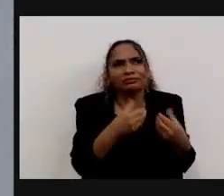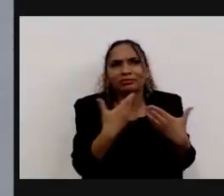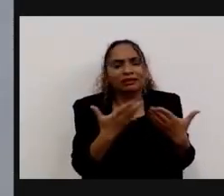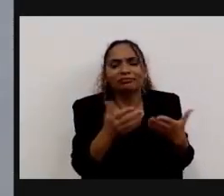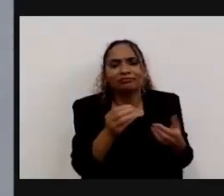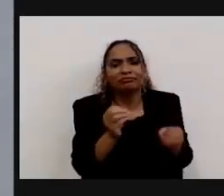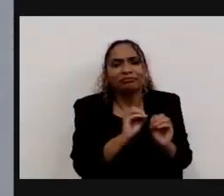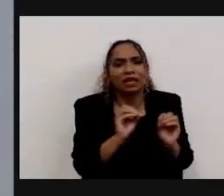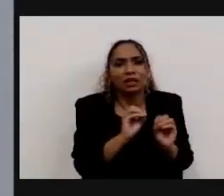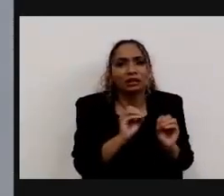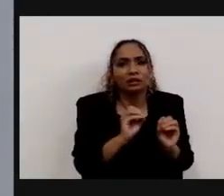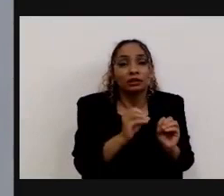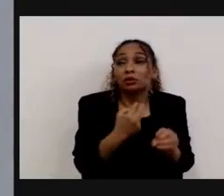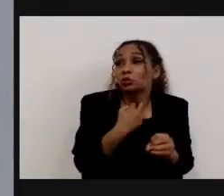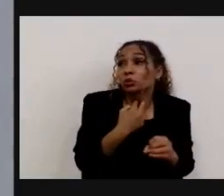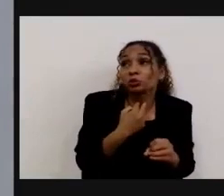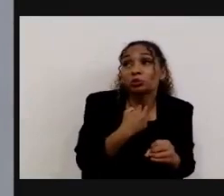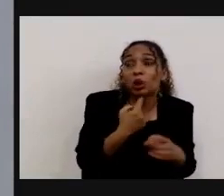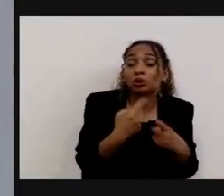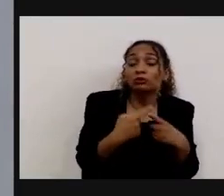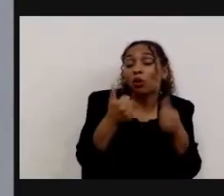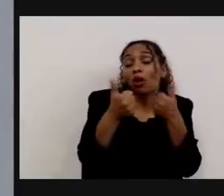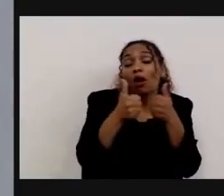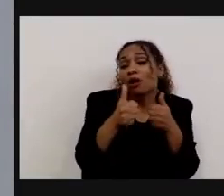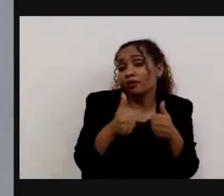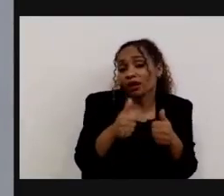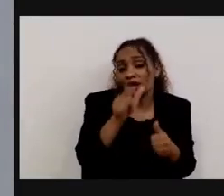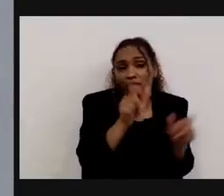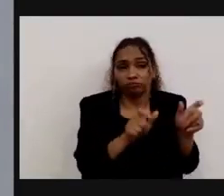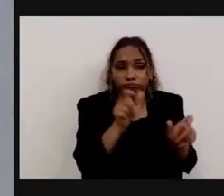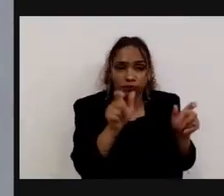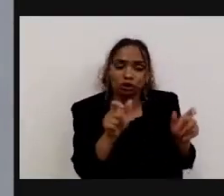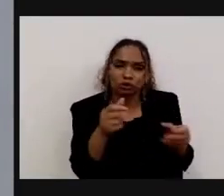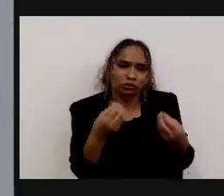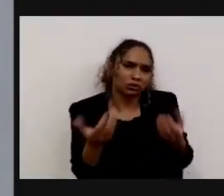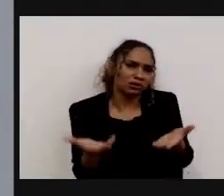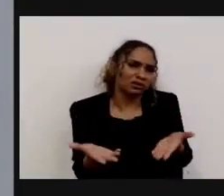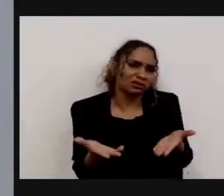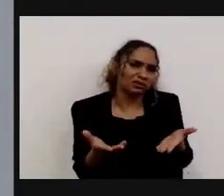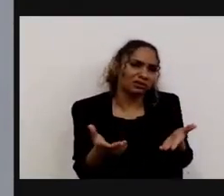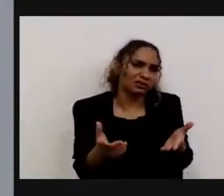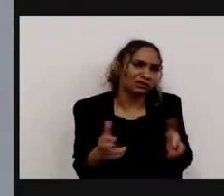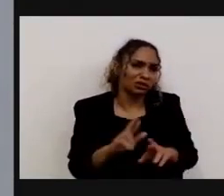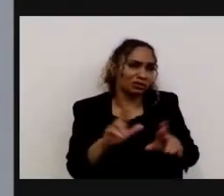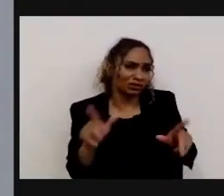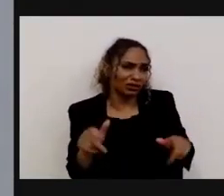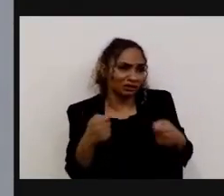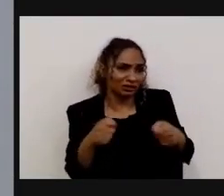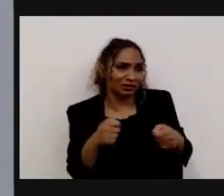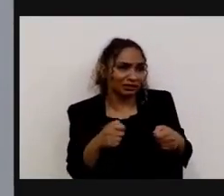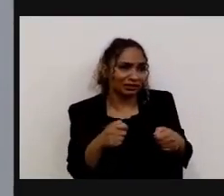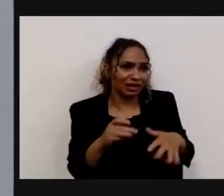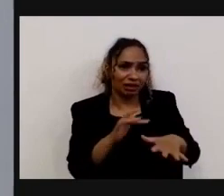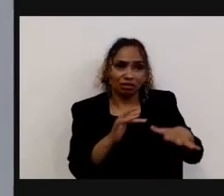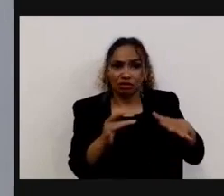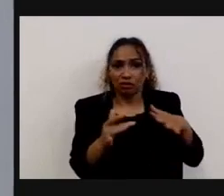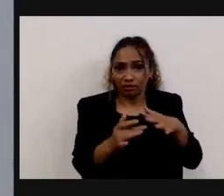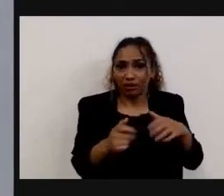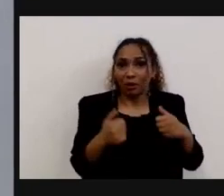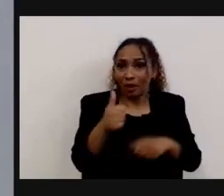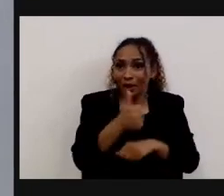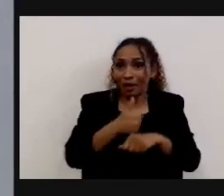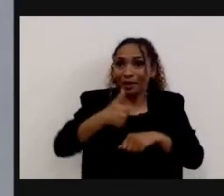mas não pode ser assim a gente não pode avaliar as pessoas dessa forma né pelo contrário né podia até Vale ponto né Não tem rede social